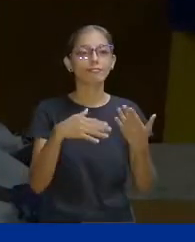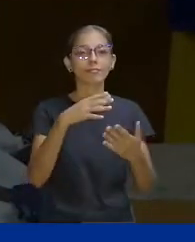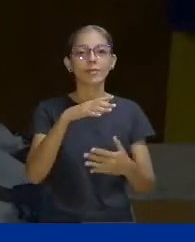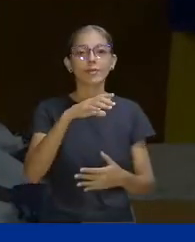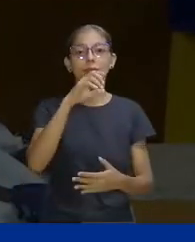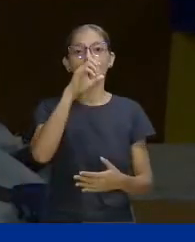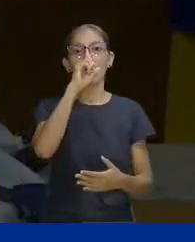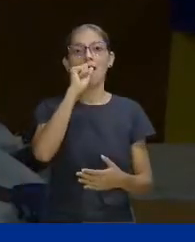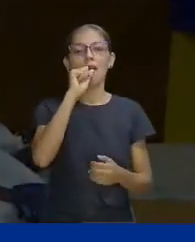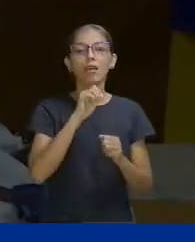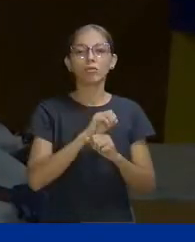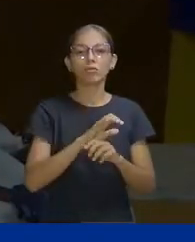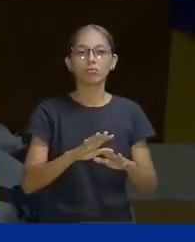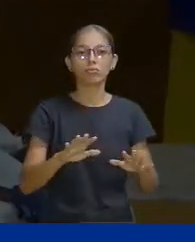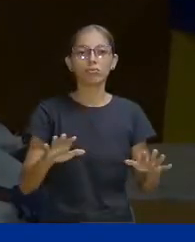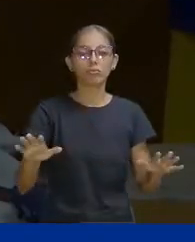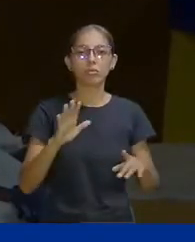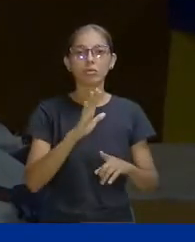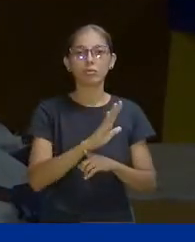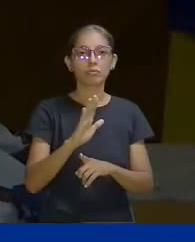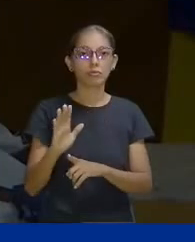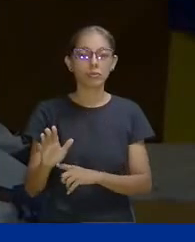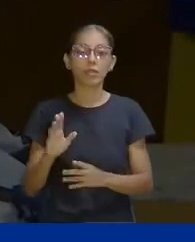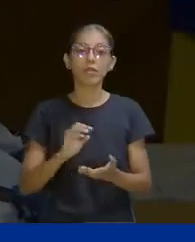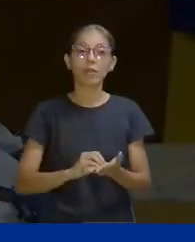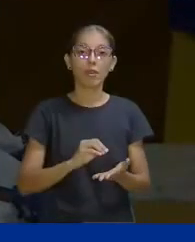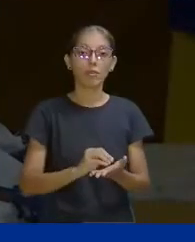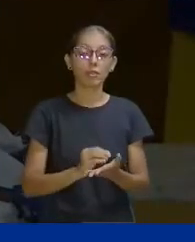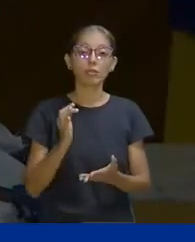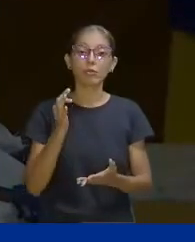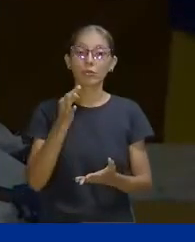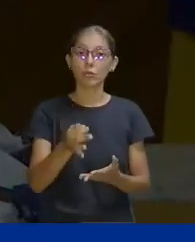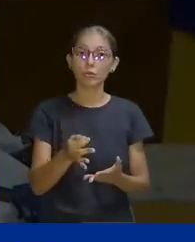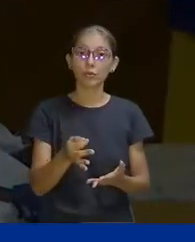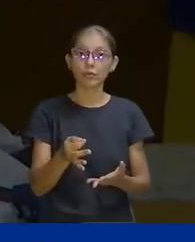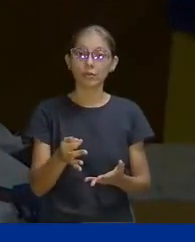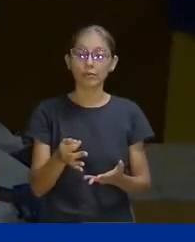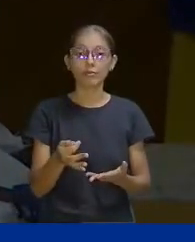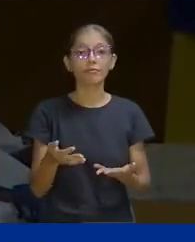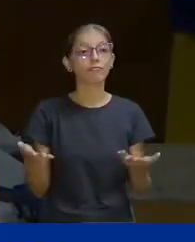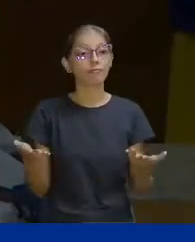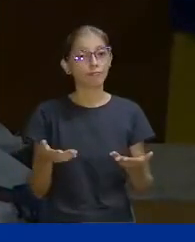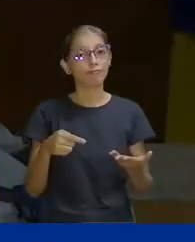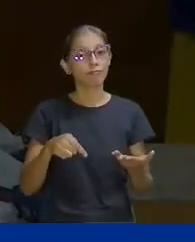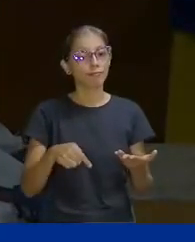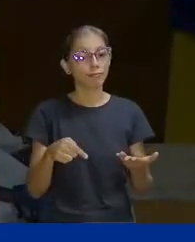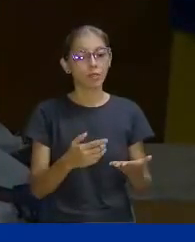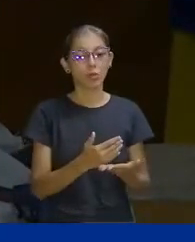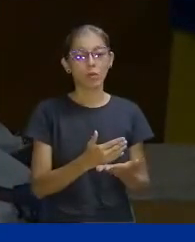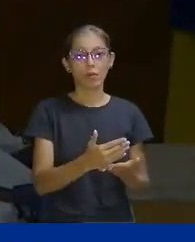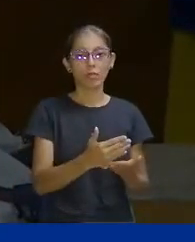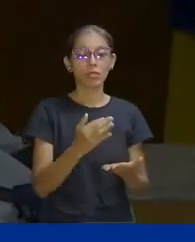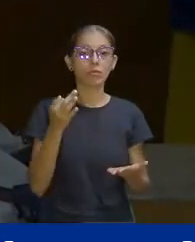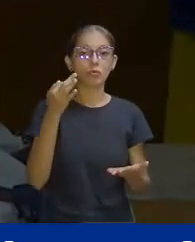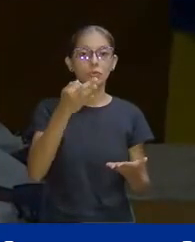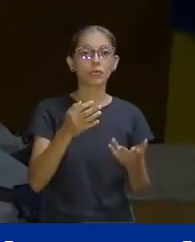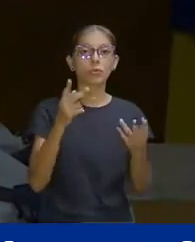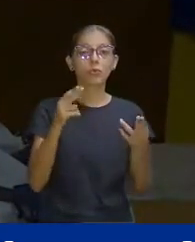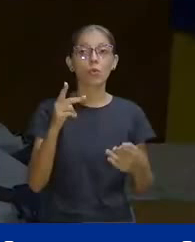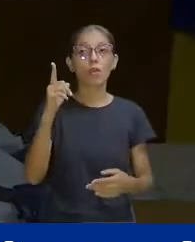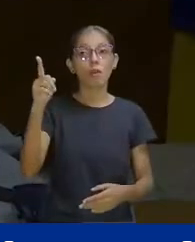E essas coisas que a gente vê acontecer no Rio Grande do Sul começam aqui. Afinal de contas, esse fenômeno que é anual, que ocorre lá no